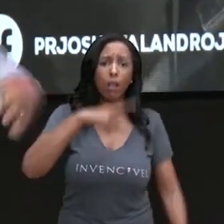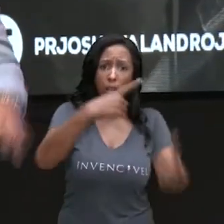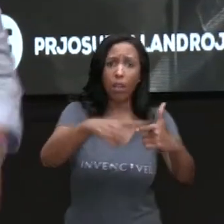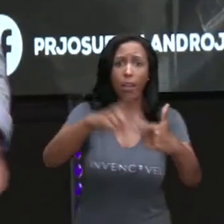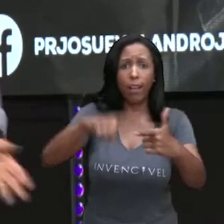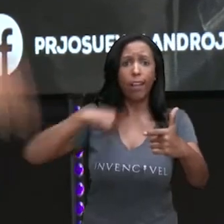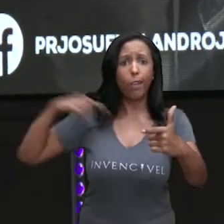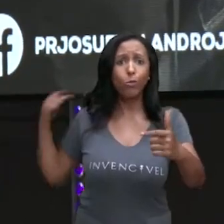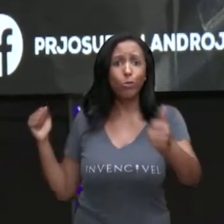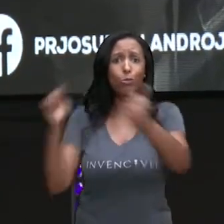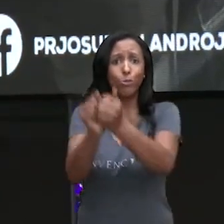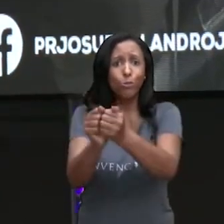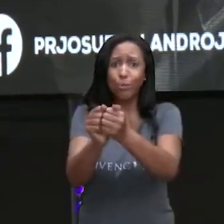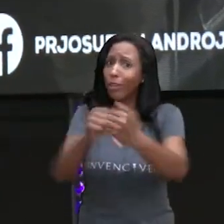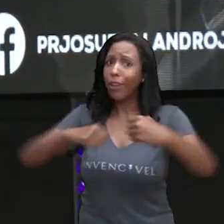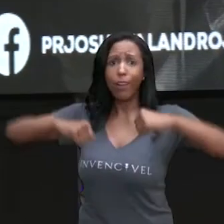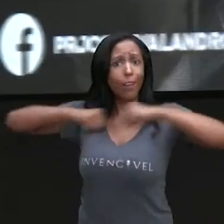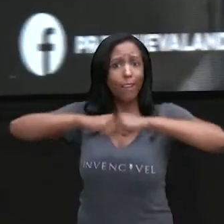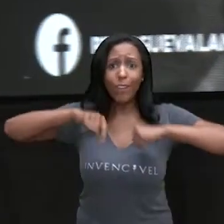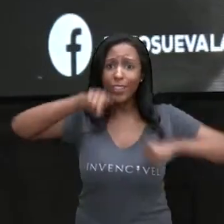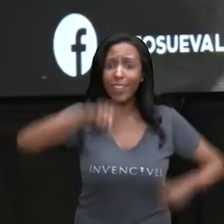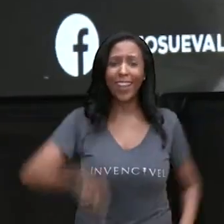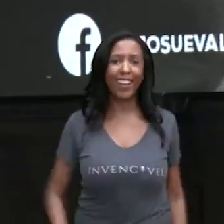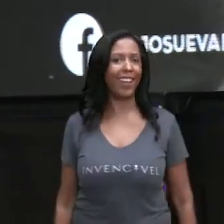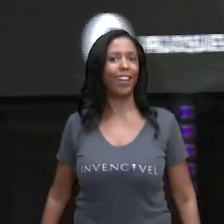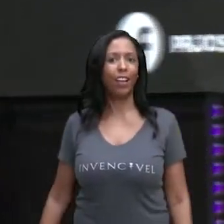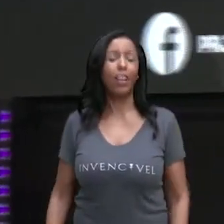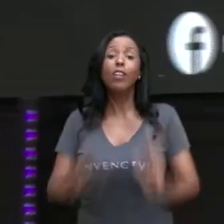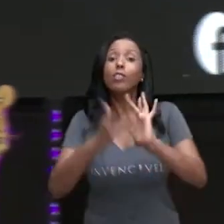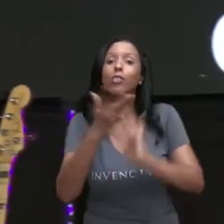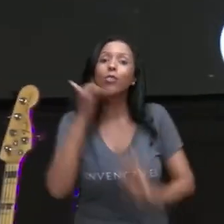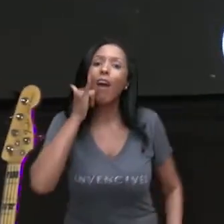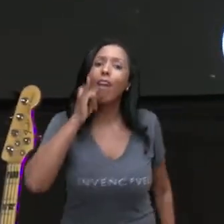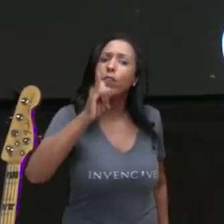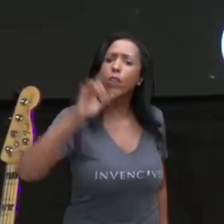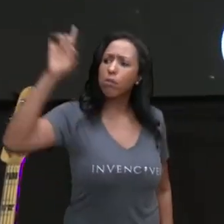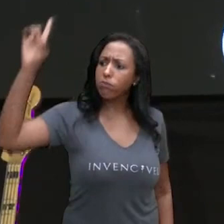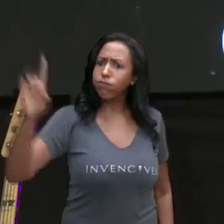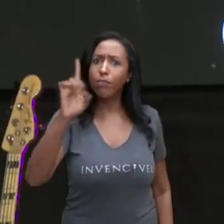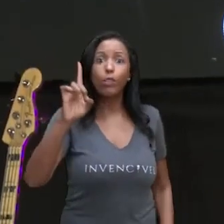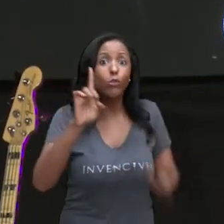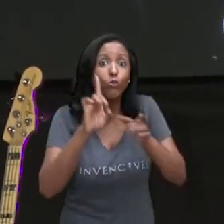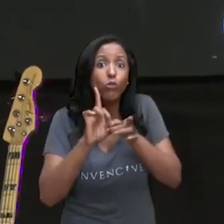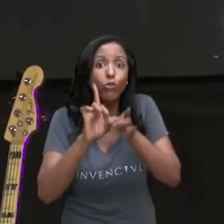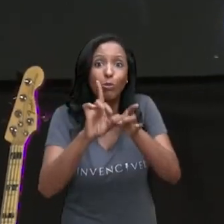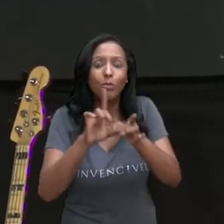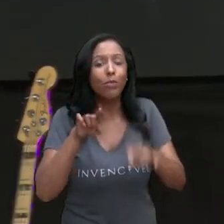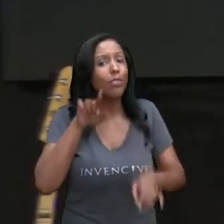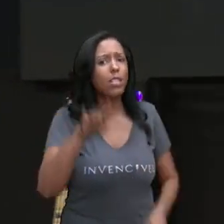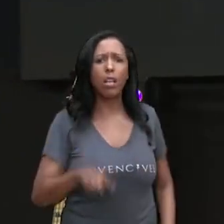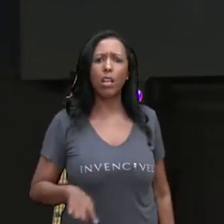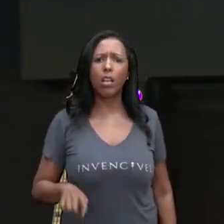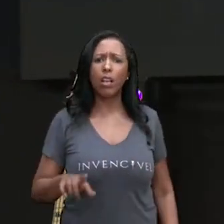O que Ele prometeu não é que você não passaria por dificuldade, é que Ele estaria com você lá. Para acabar, para cada área